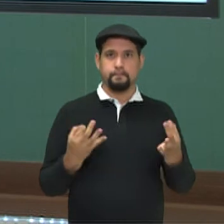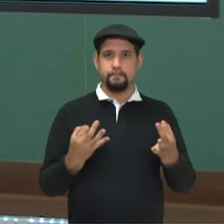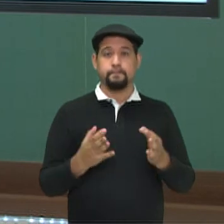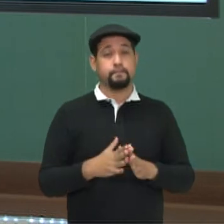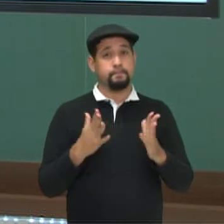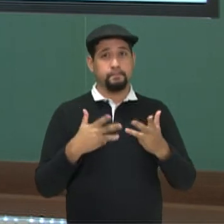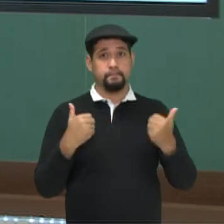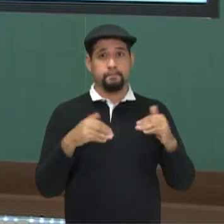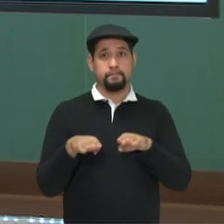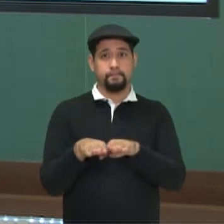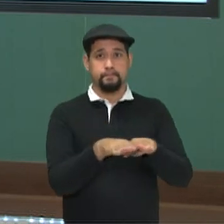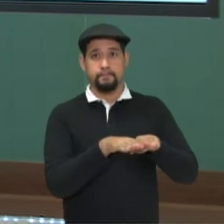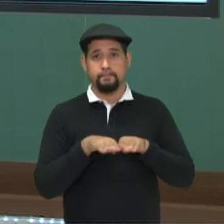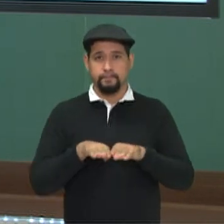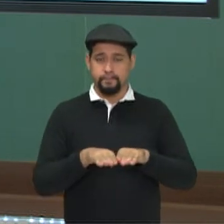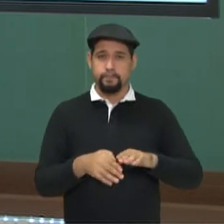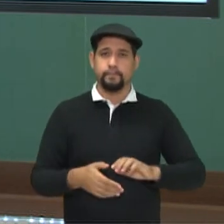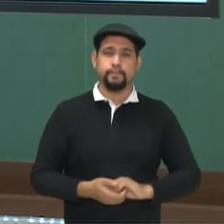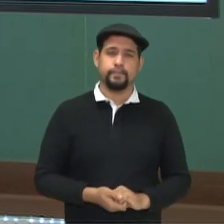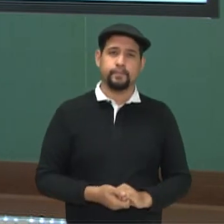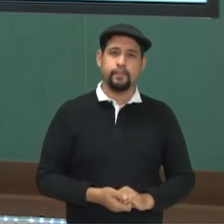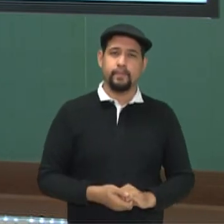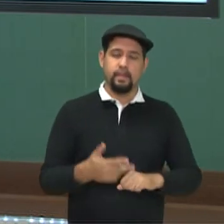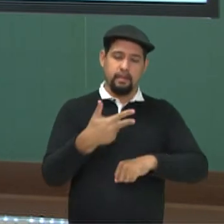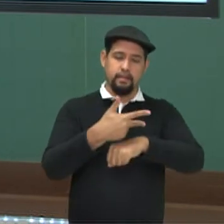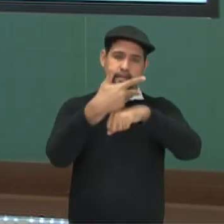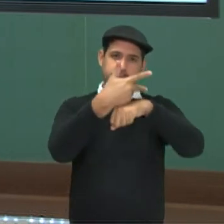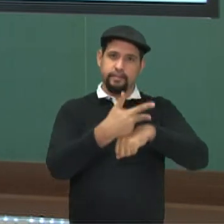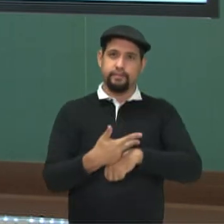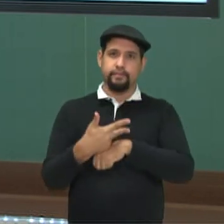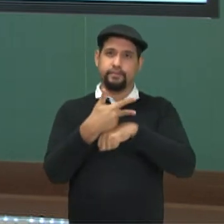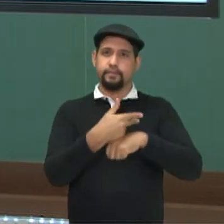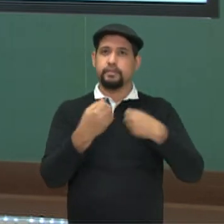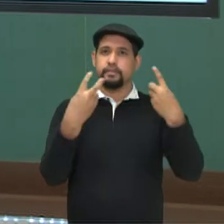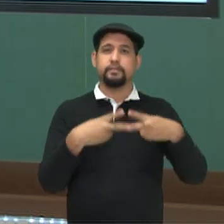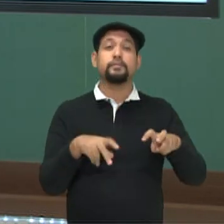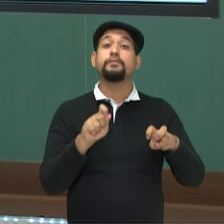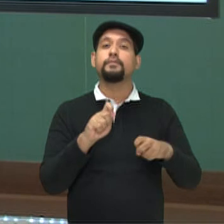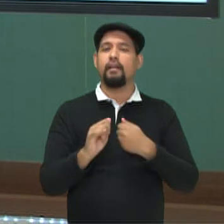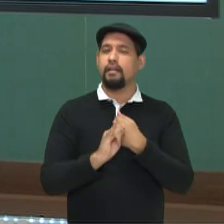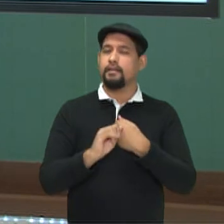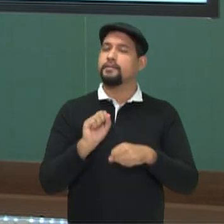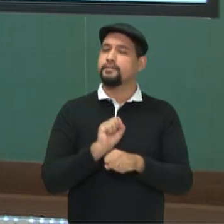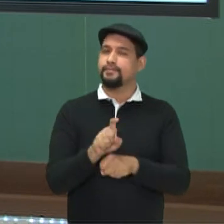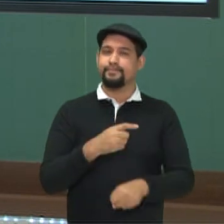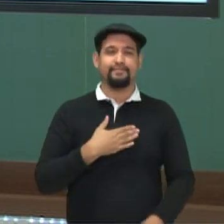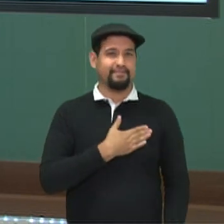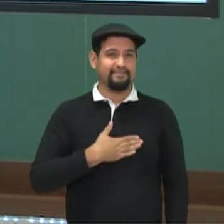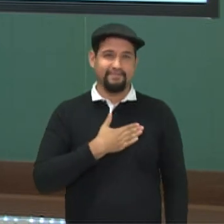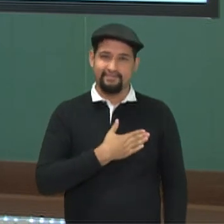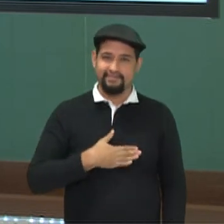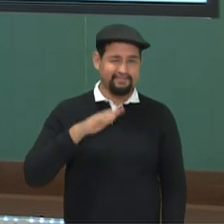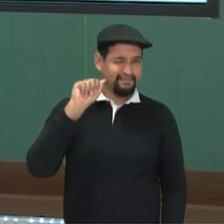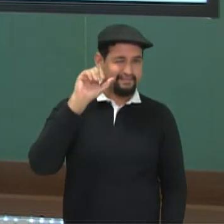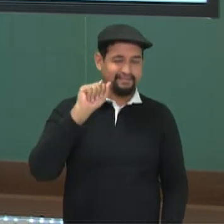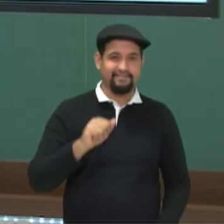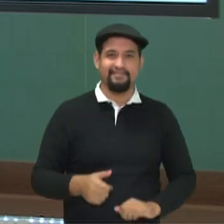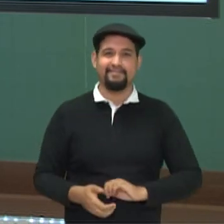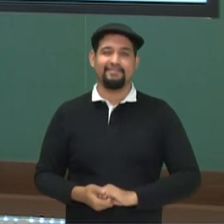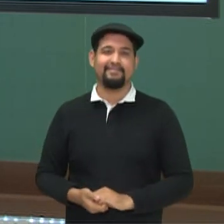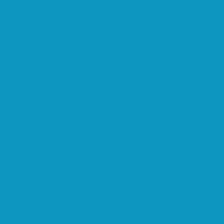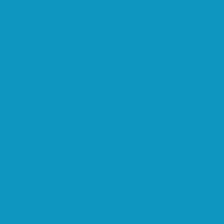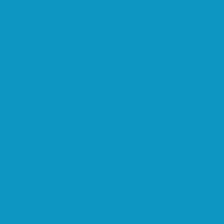melhor padrão. Neste vídeo, nós falamos sobre a crônica. Eu espero que vocês tenham gostado. Até breve.